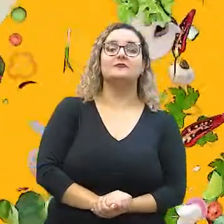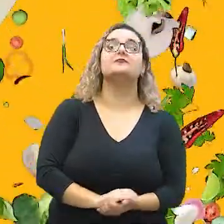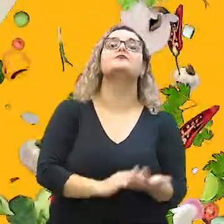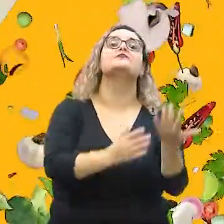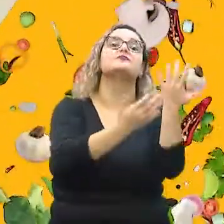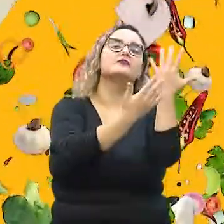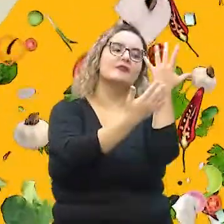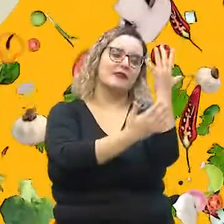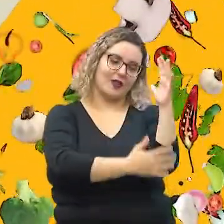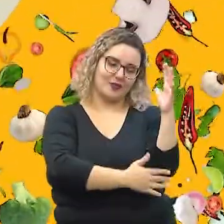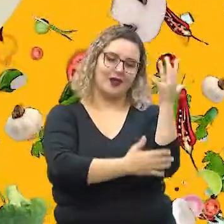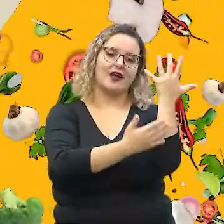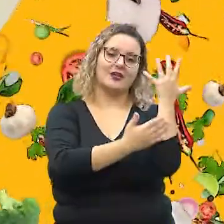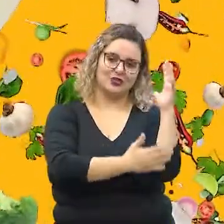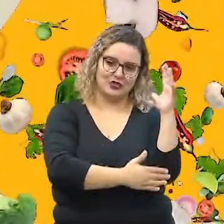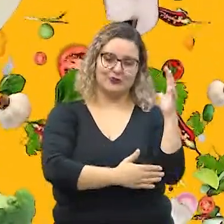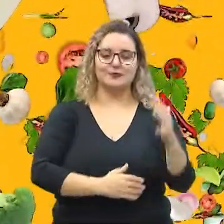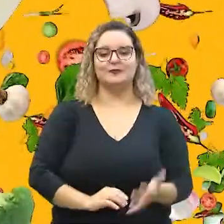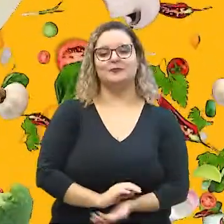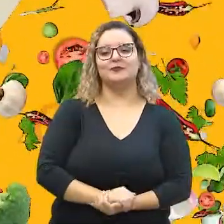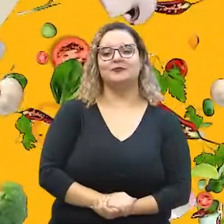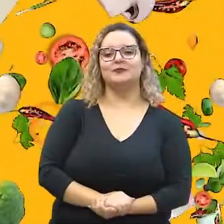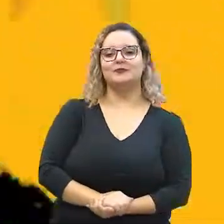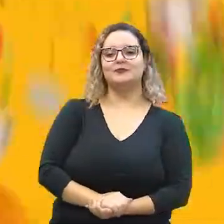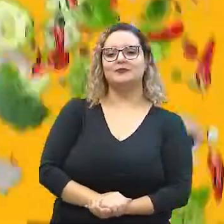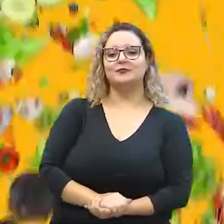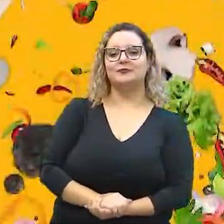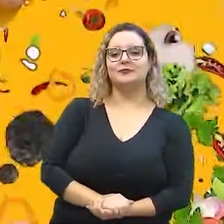vamos colocar uma fatia de abacaxi,